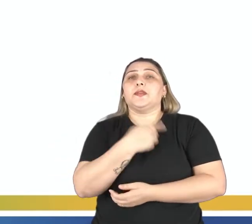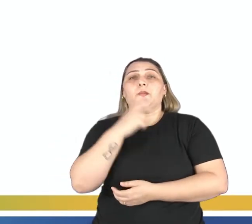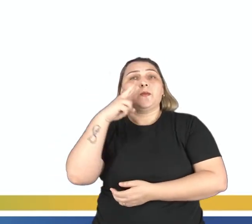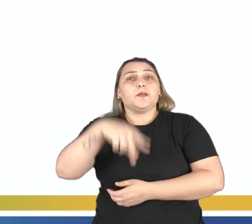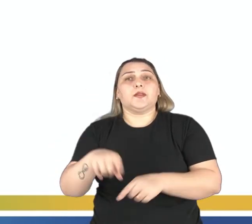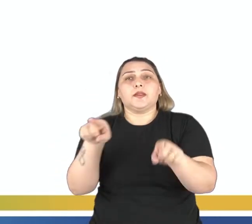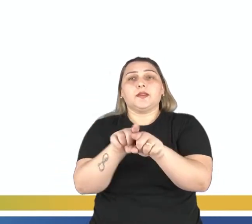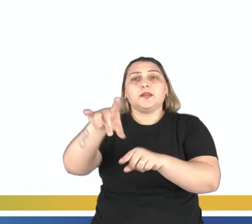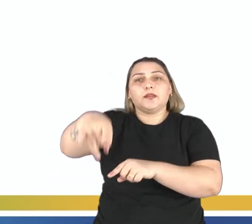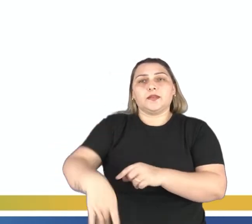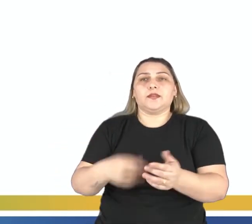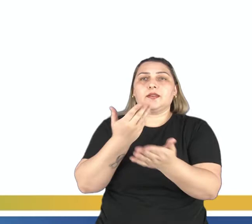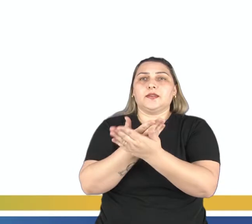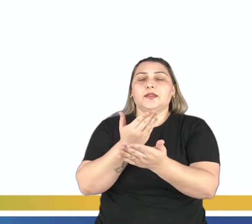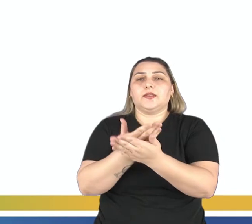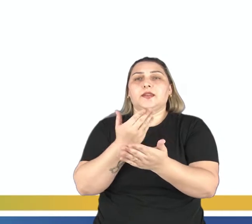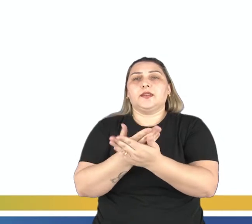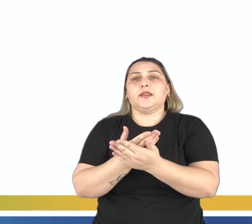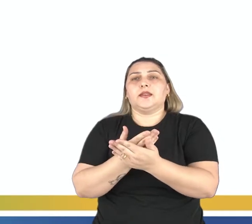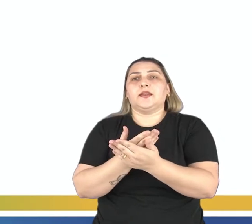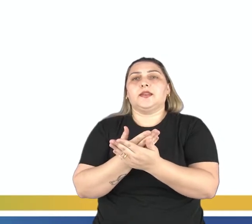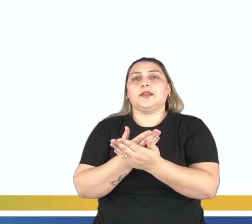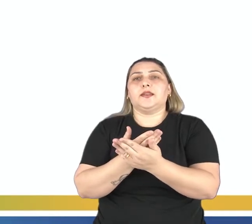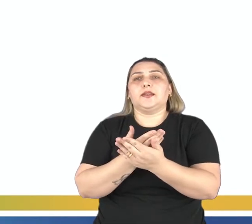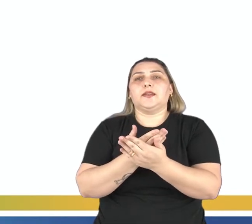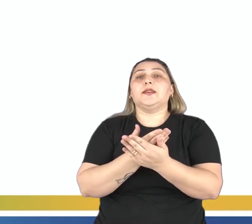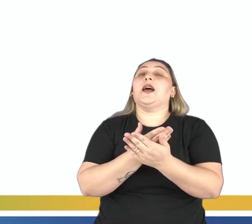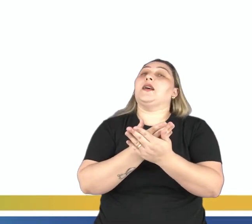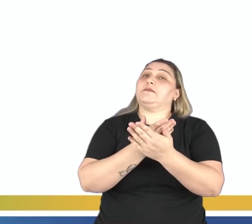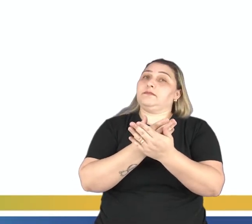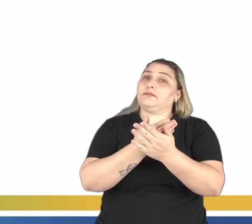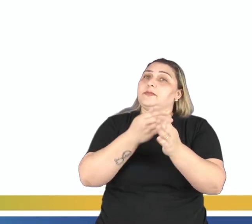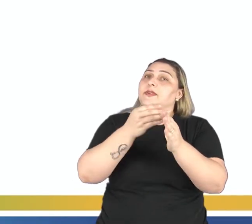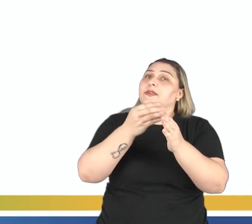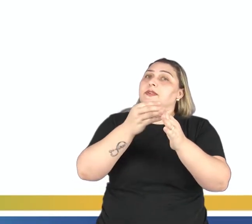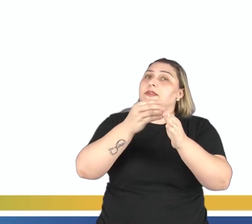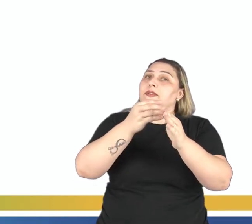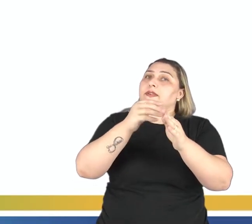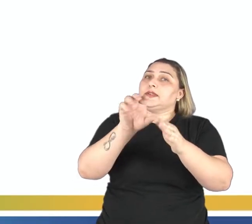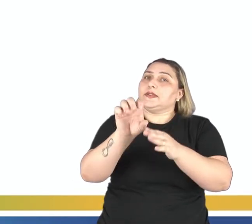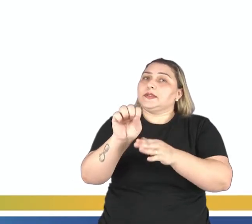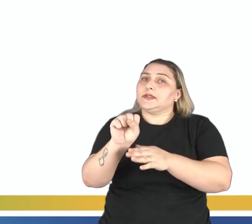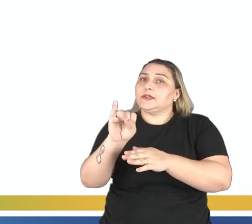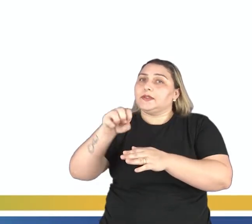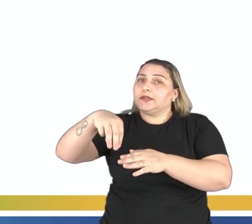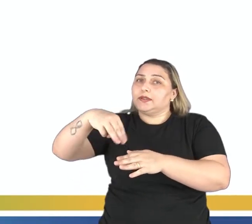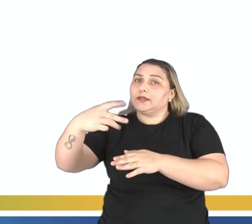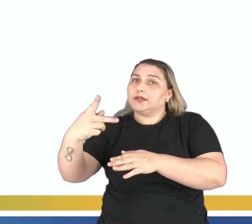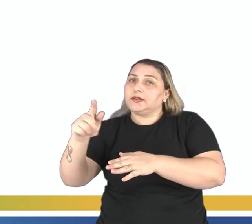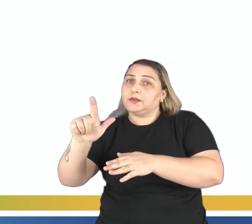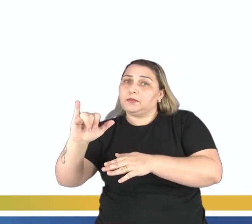na última aula sobre simplificação de frações, certo? Então, se nós temos uma fração, no caso aí